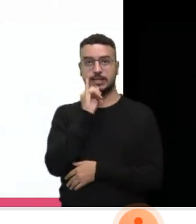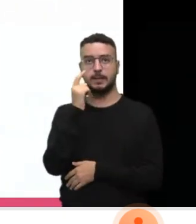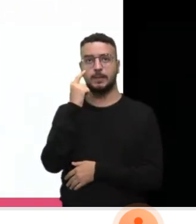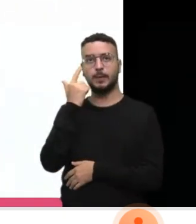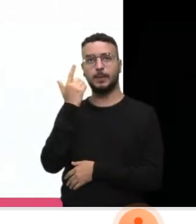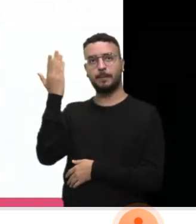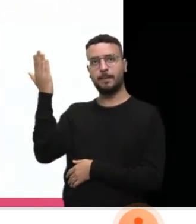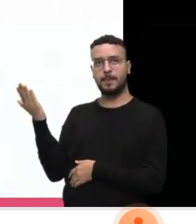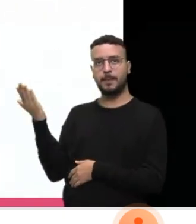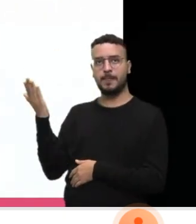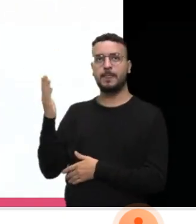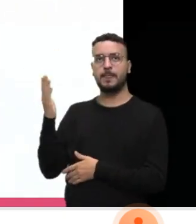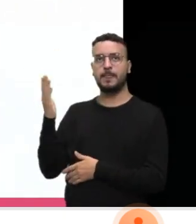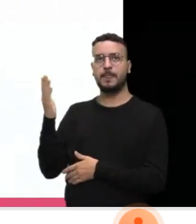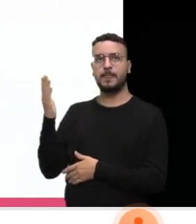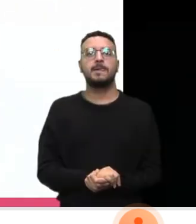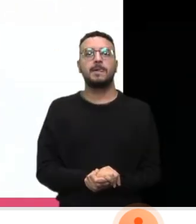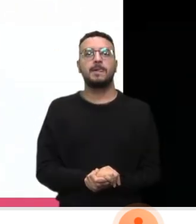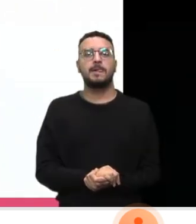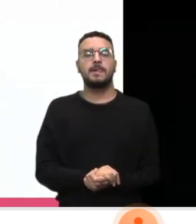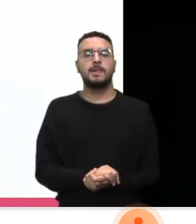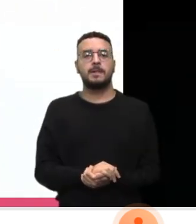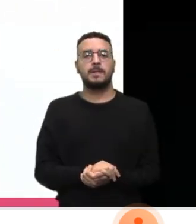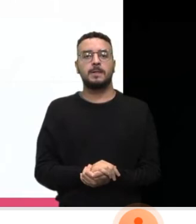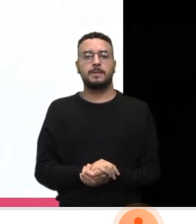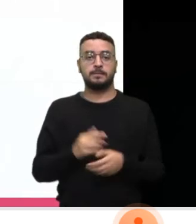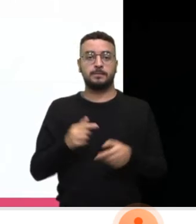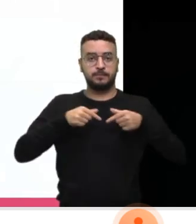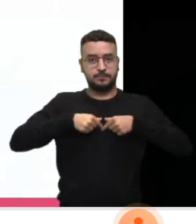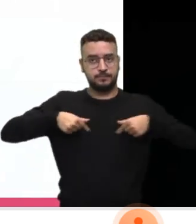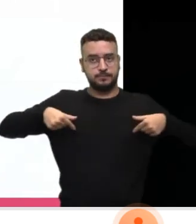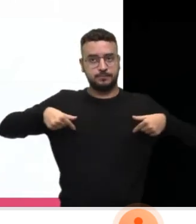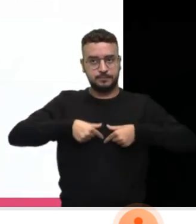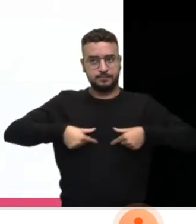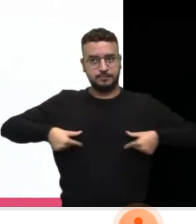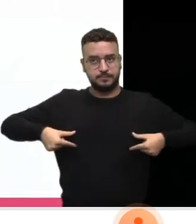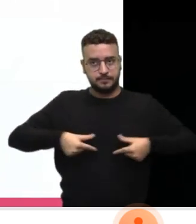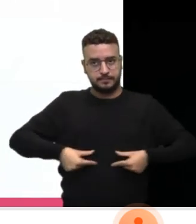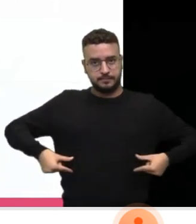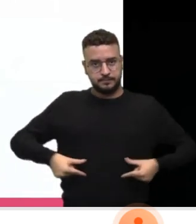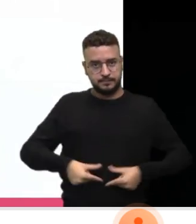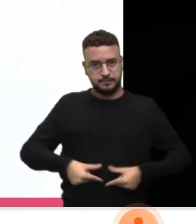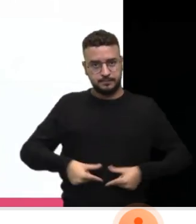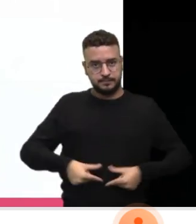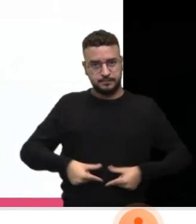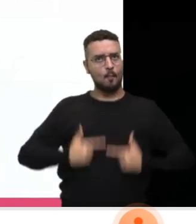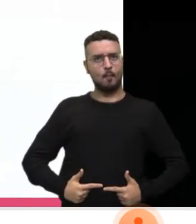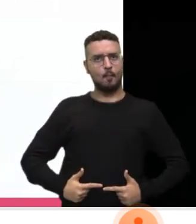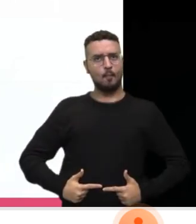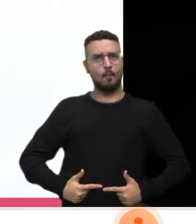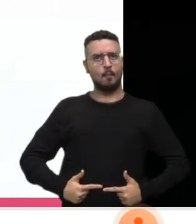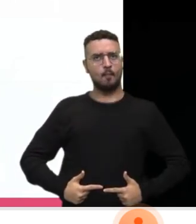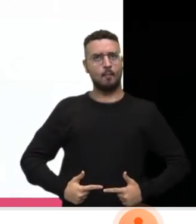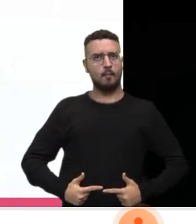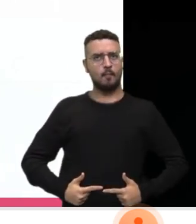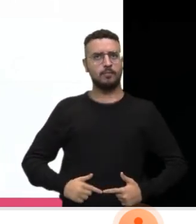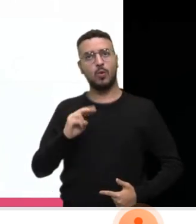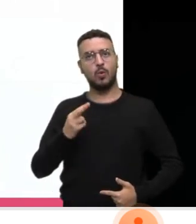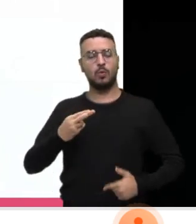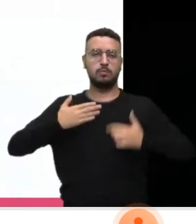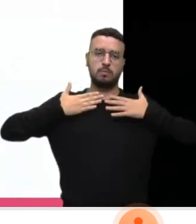adjetivos descritivos. Então, nós temos listrado, o liso, tá? Ou liso com